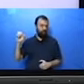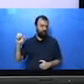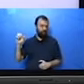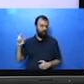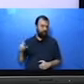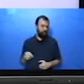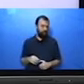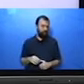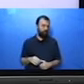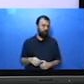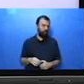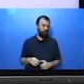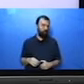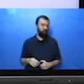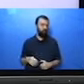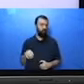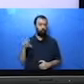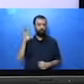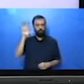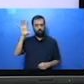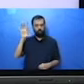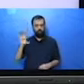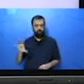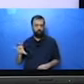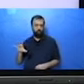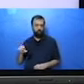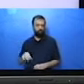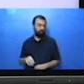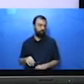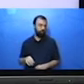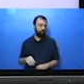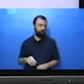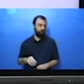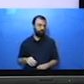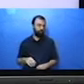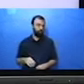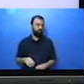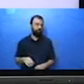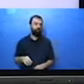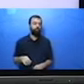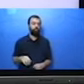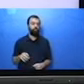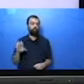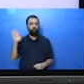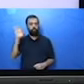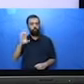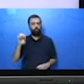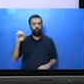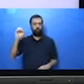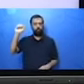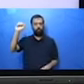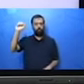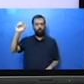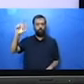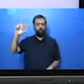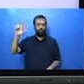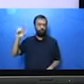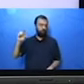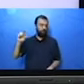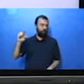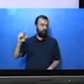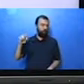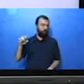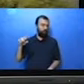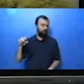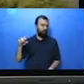reta, norte e sul. Localiza-se nos estados de Alagoas, Pernambuco,